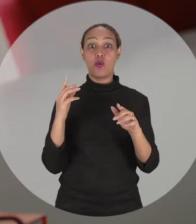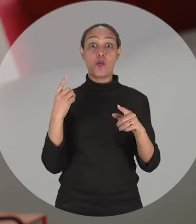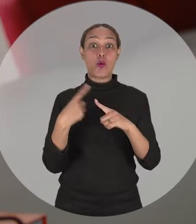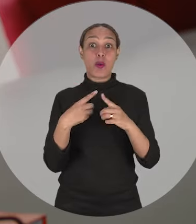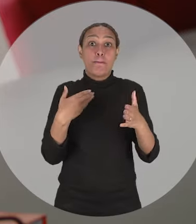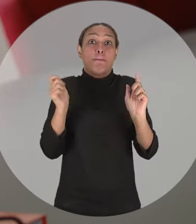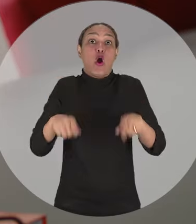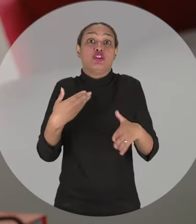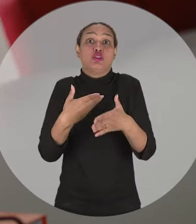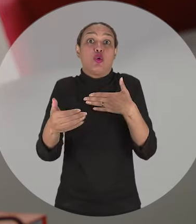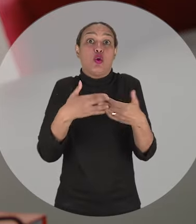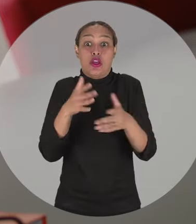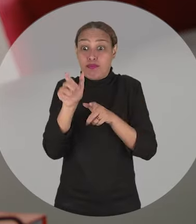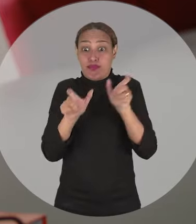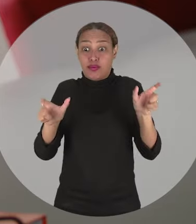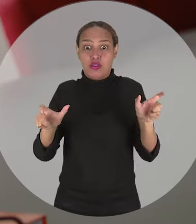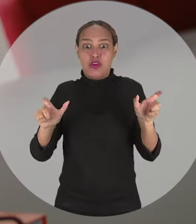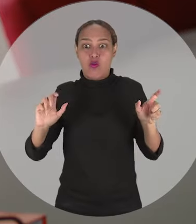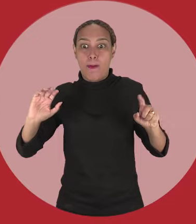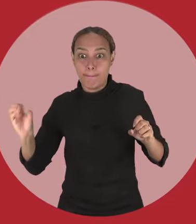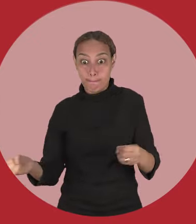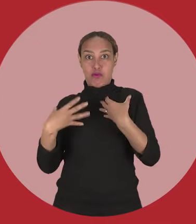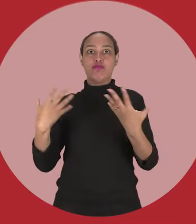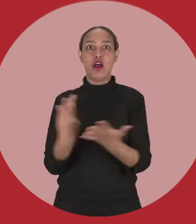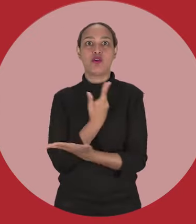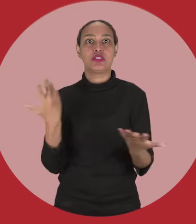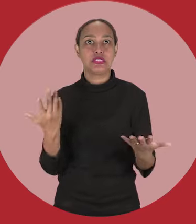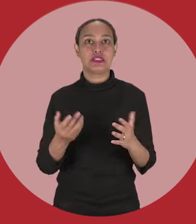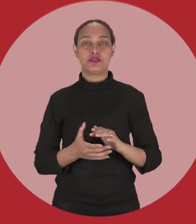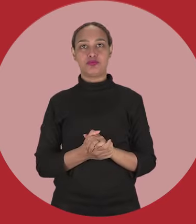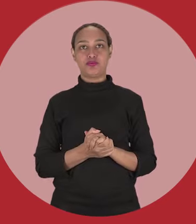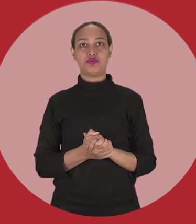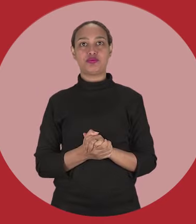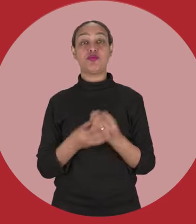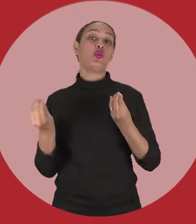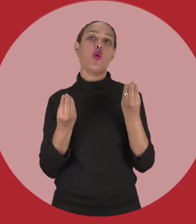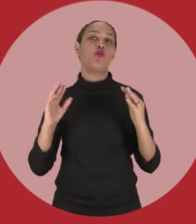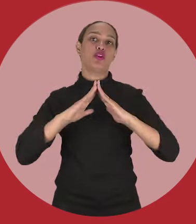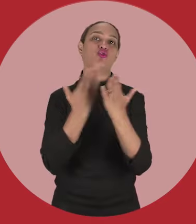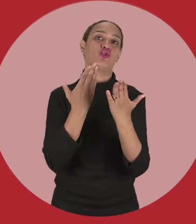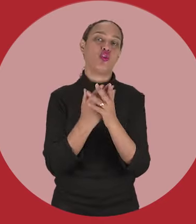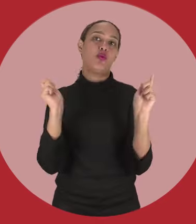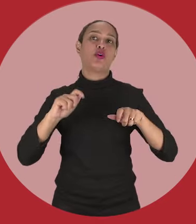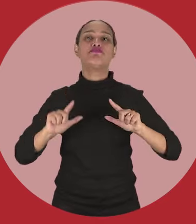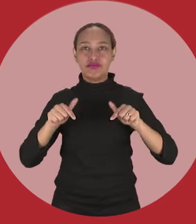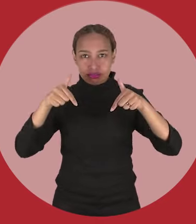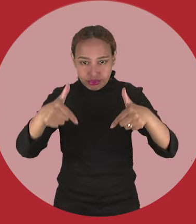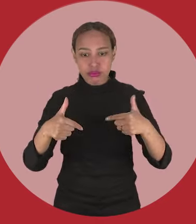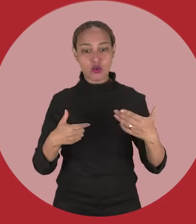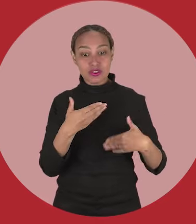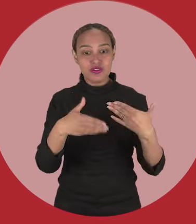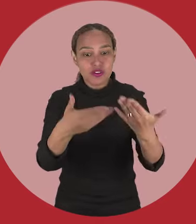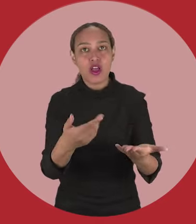alvo de uma discriminação desse tipo. De que maneiras a escola pode atuar para o desenvolvimento emocional